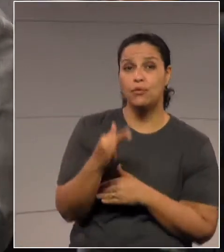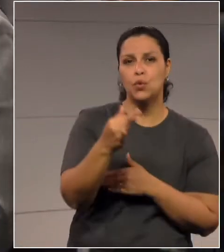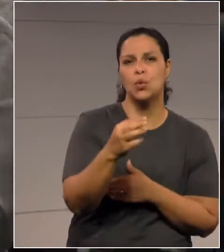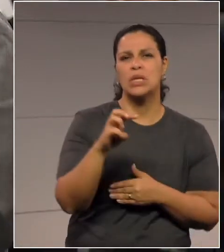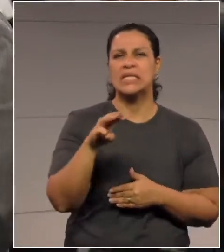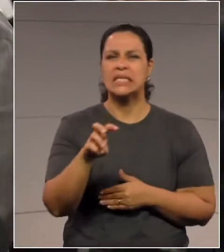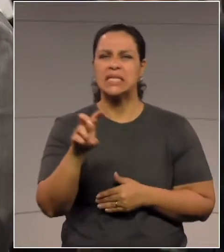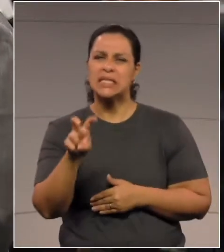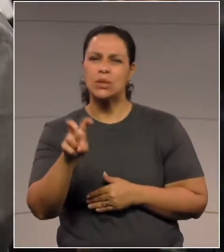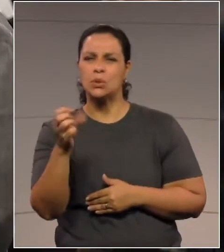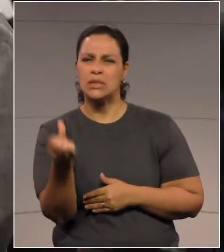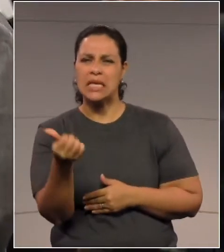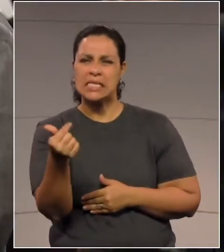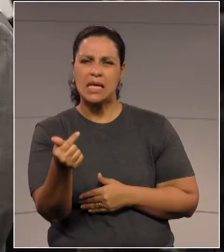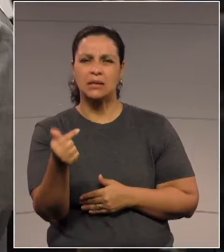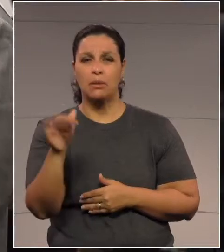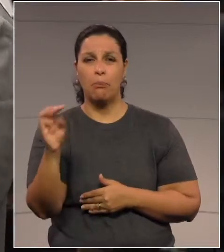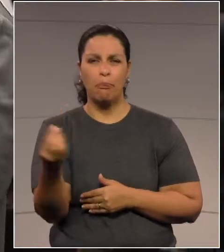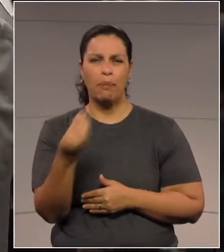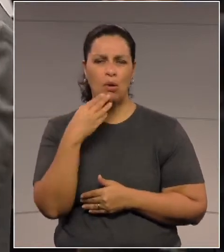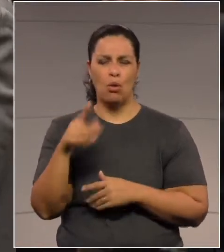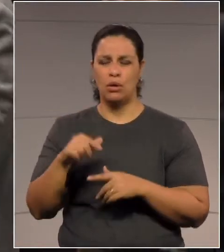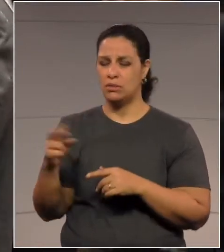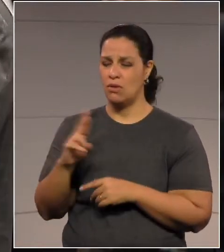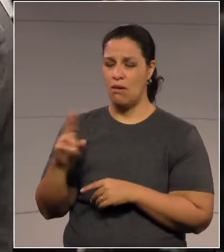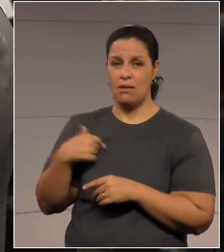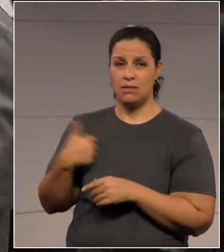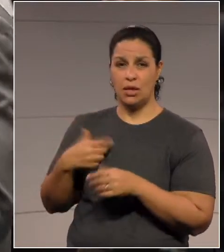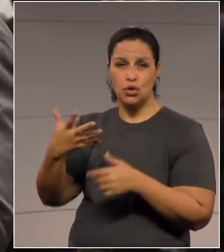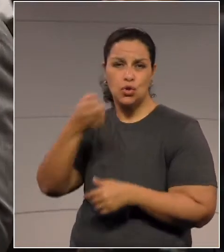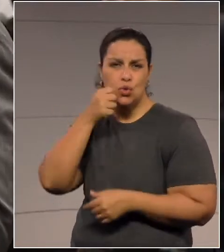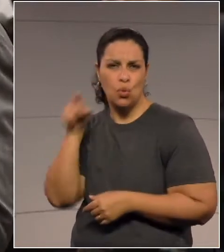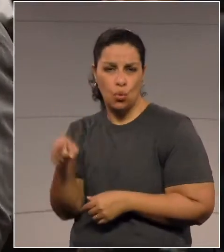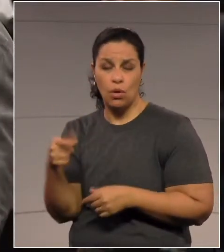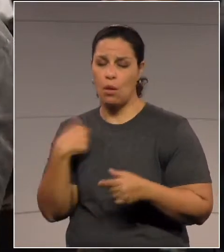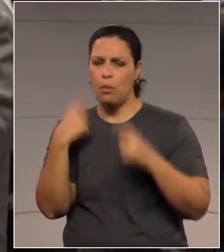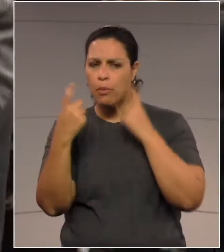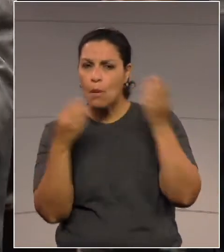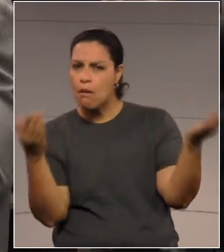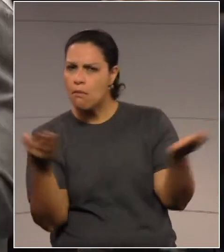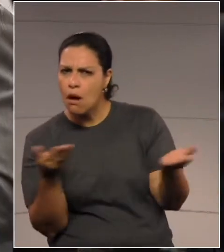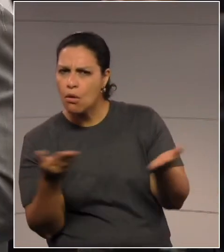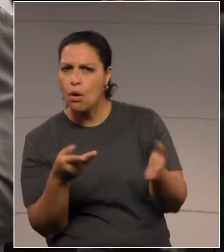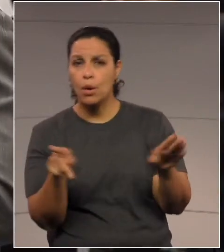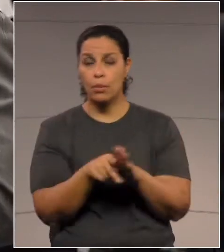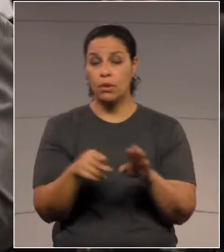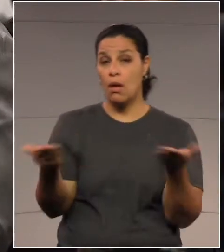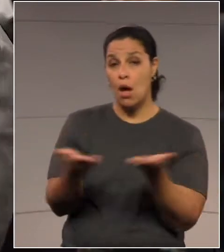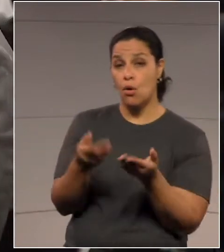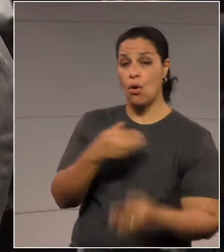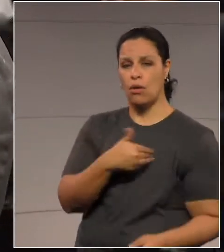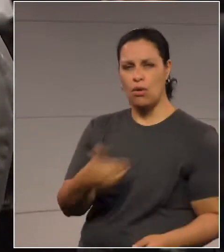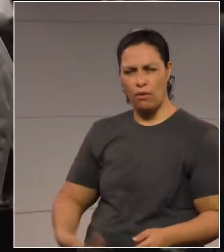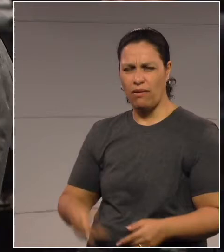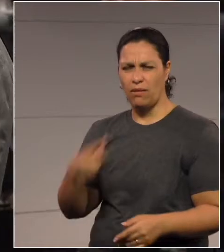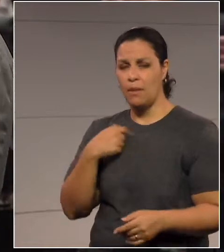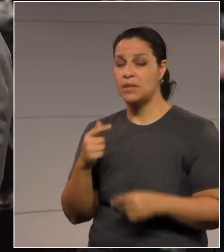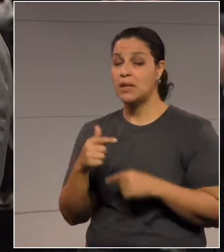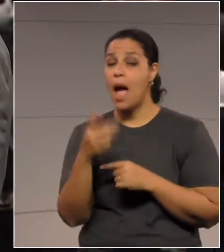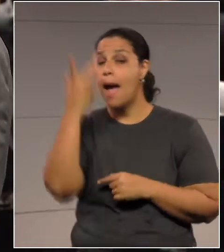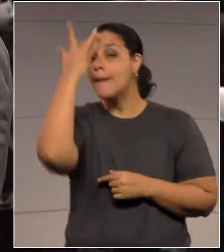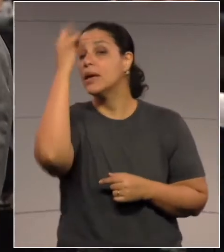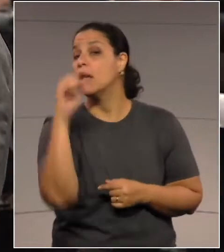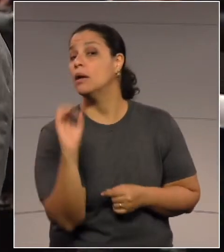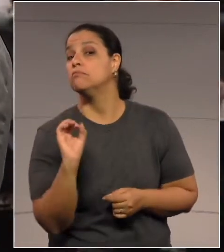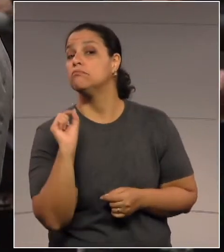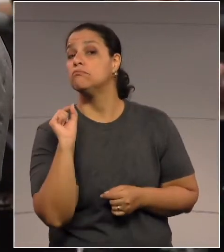ou 10 bilhões de reais. Né? Veja a preocupação com o agora, por parte do atual governo, não com o depois, nem